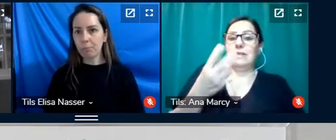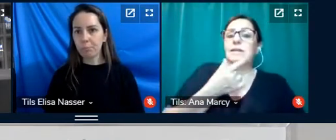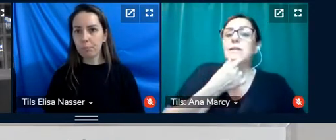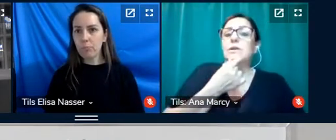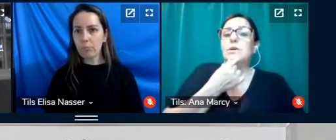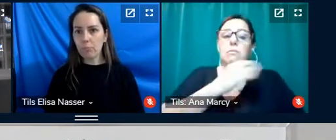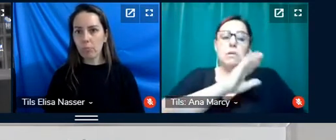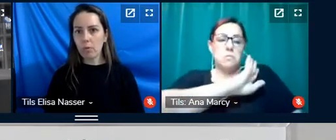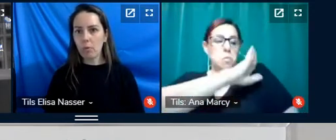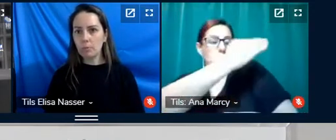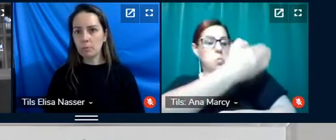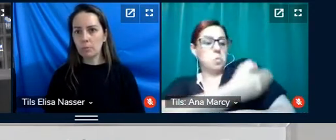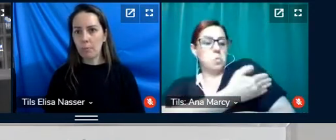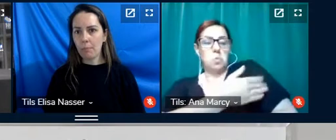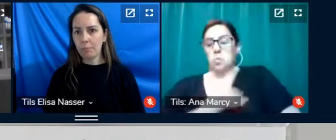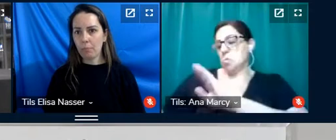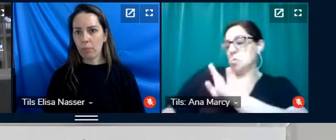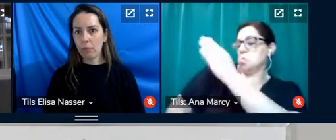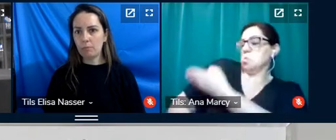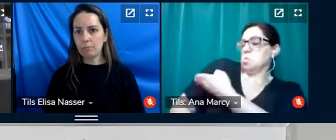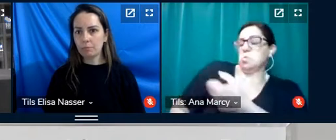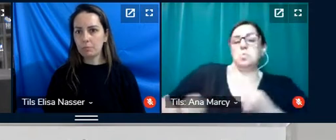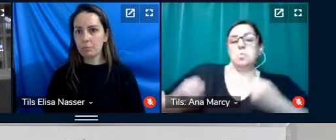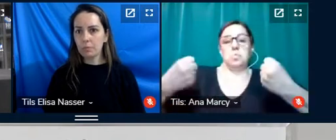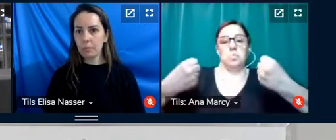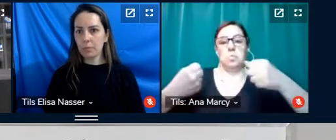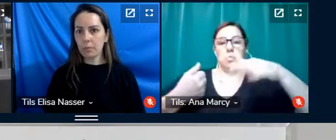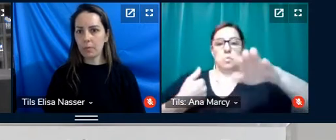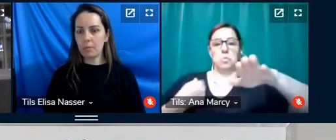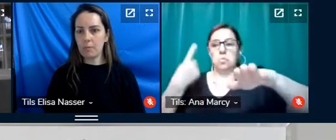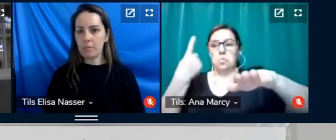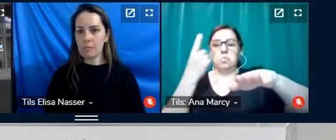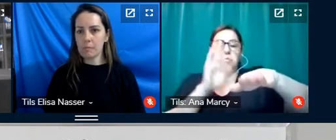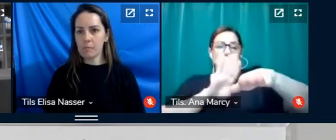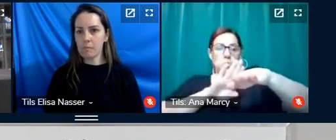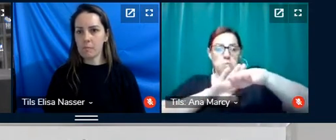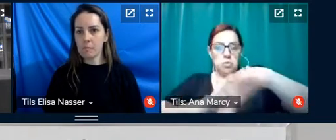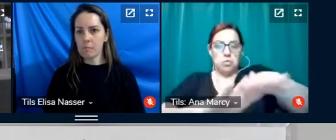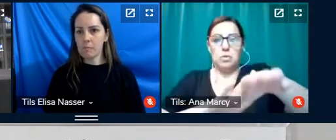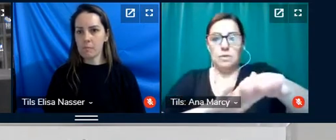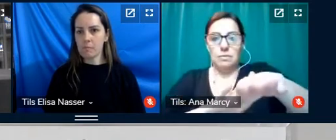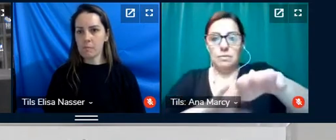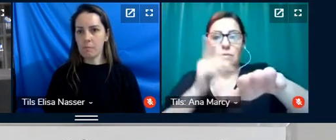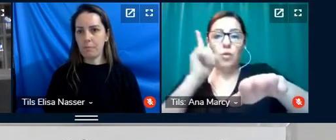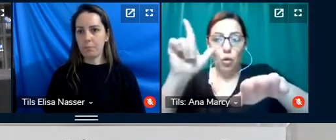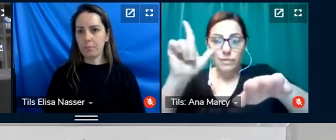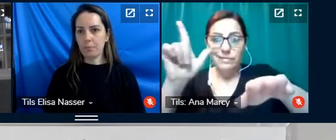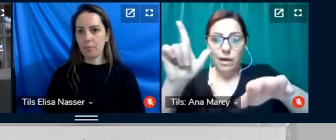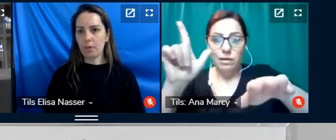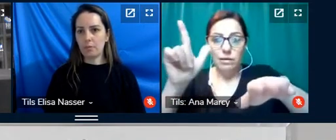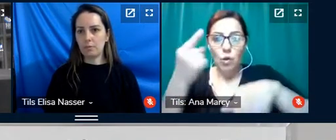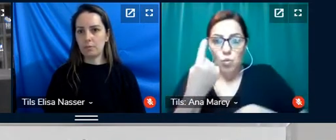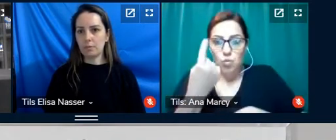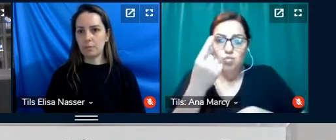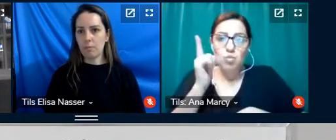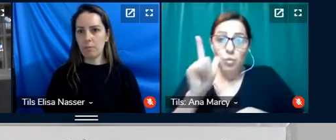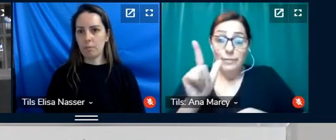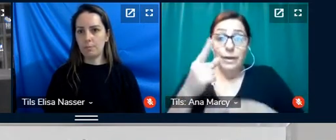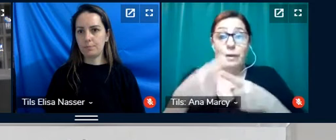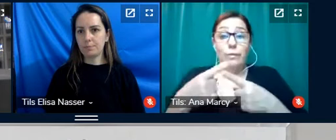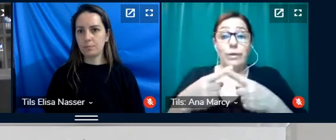deixa comigo, vocês são os fracotes. Aí o cara vai lá sozinho e empurra o carro. Né? Ou seja,